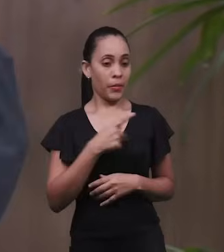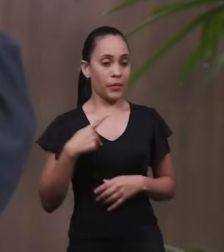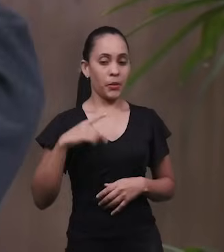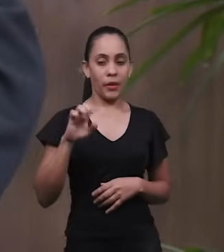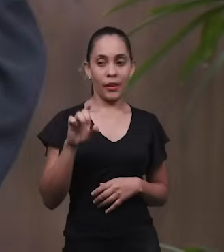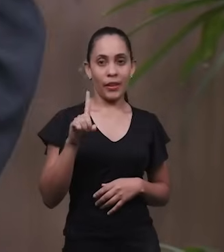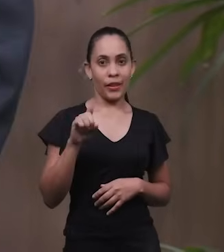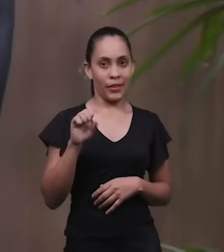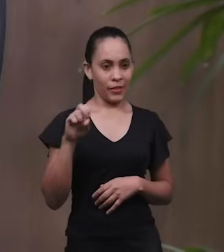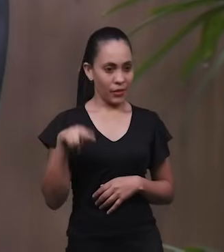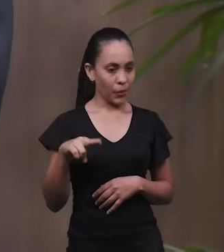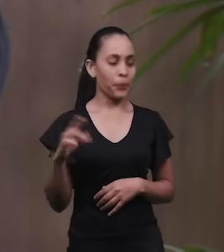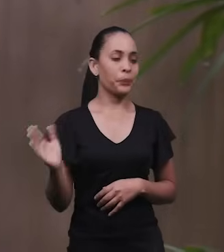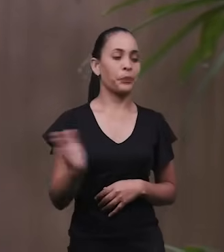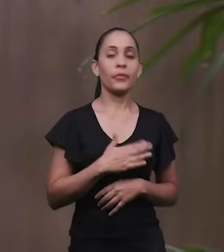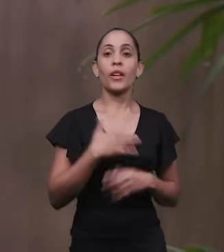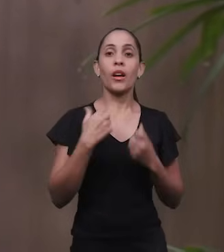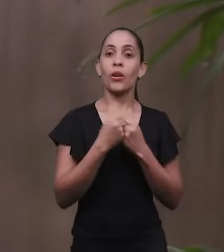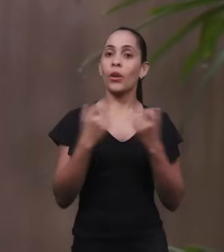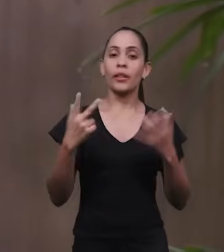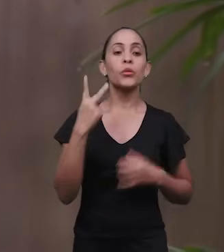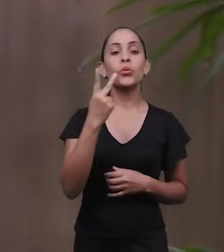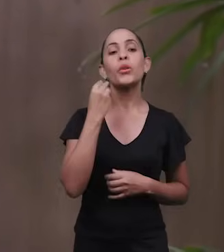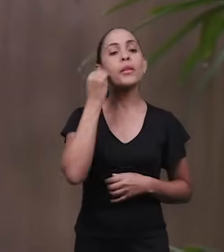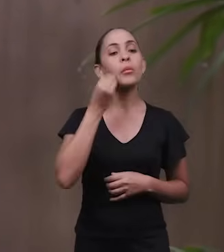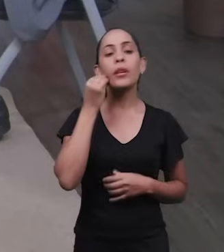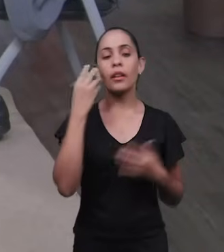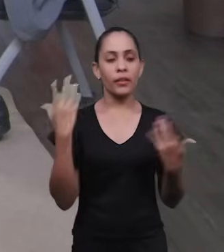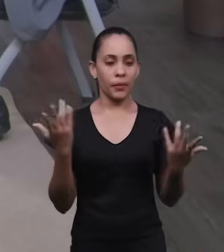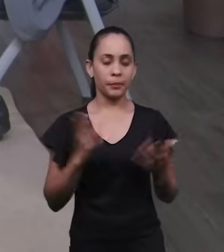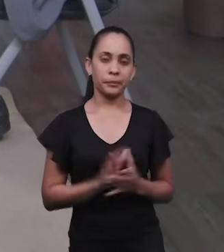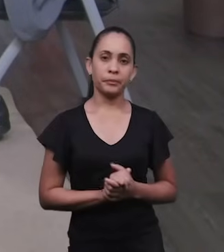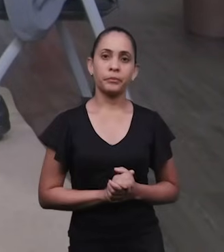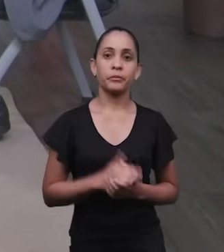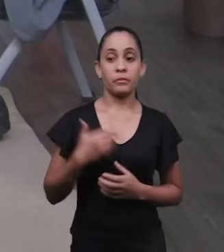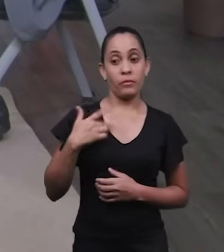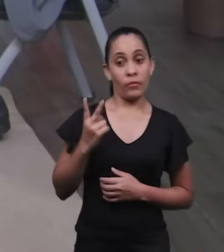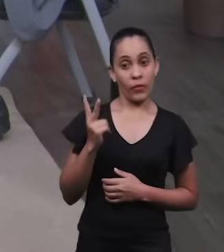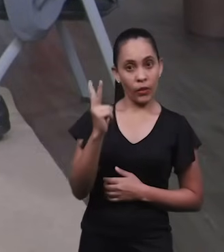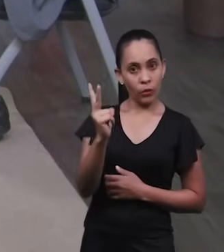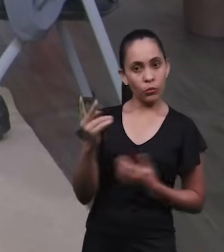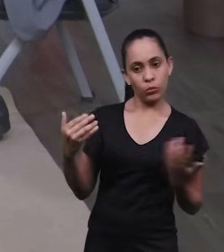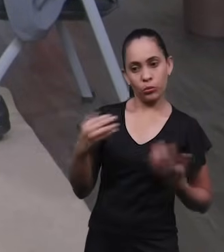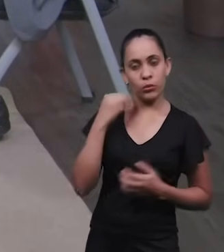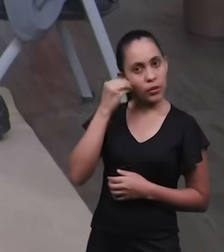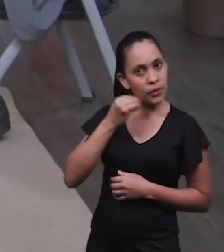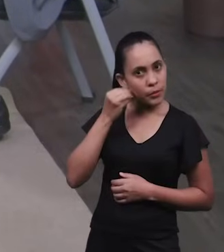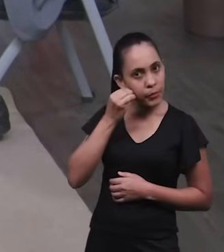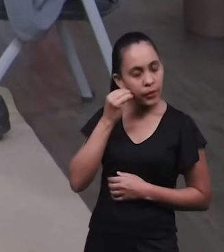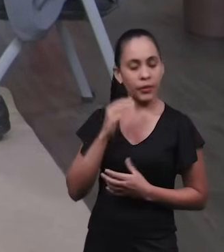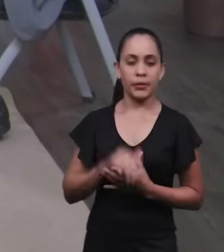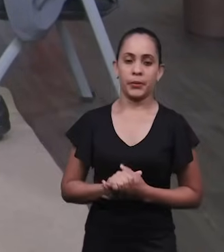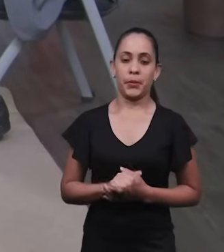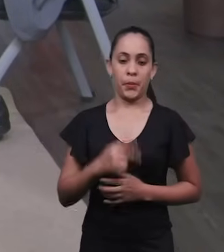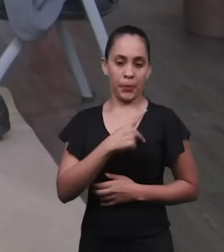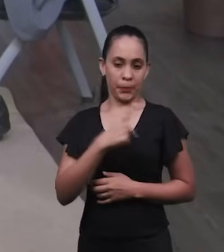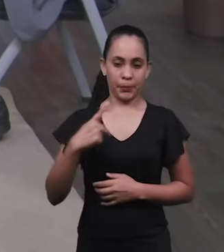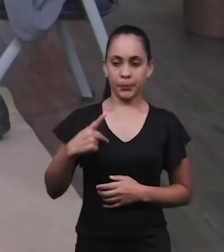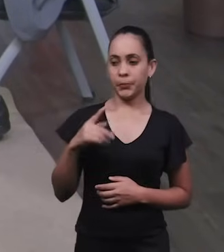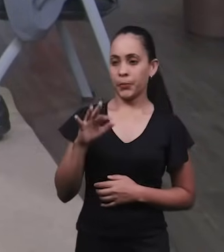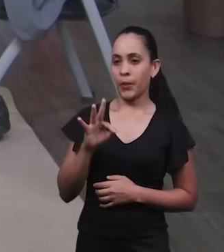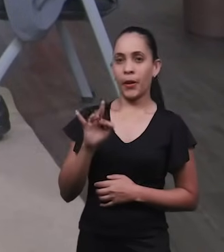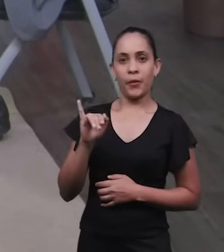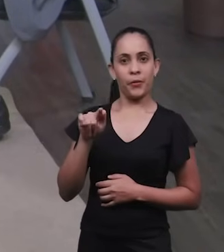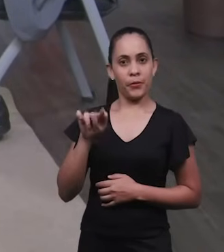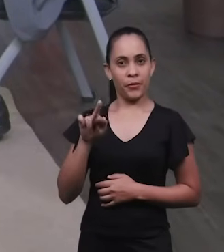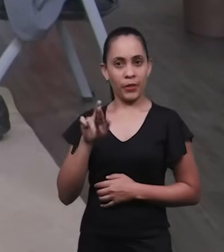Edson, vamos hoje Glória a Deus. ouvir a sua Aleluia. experiência. Seguindo a experiência que o pastor